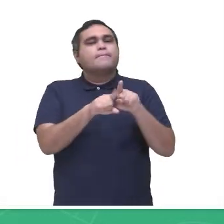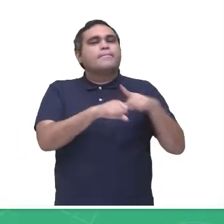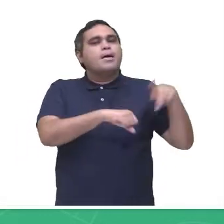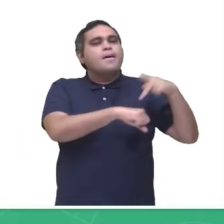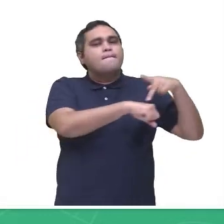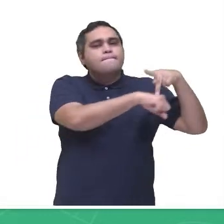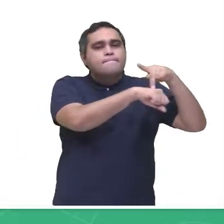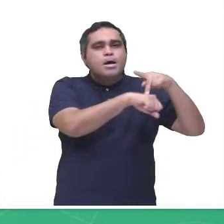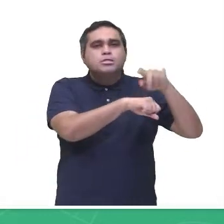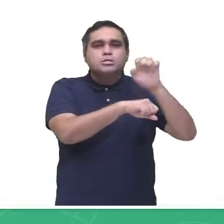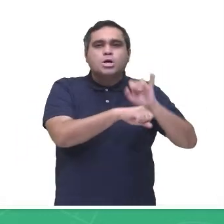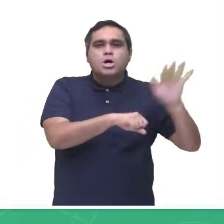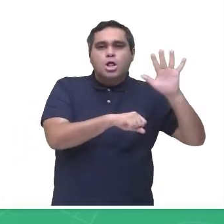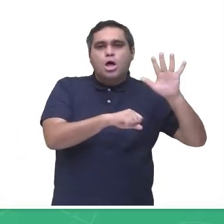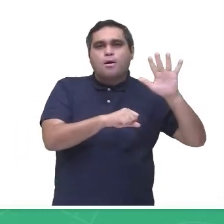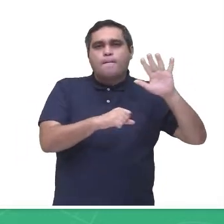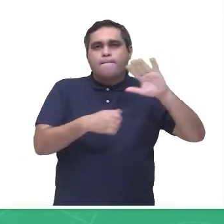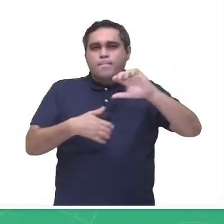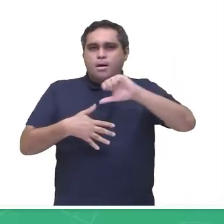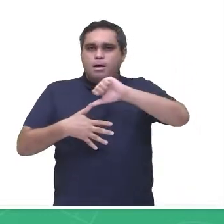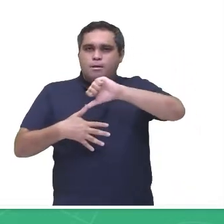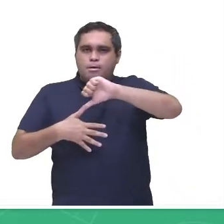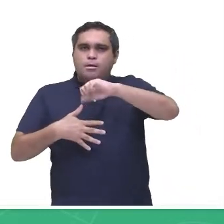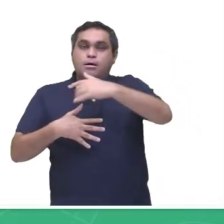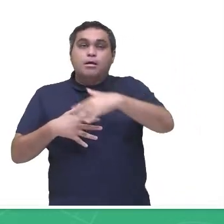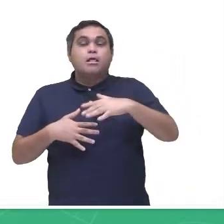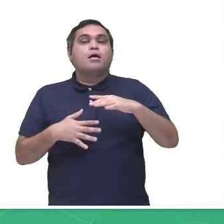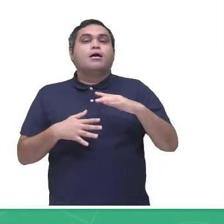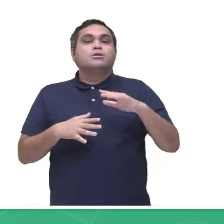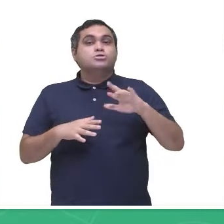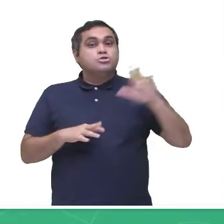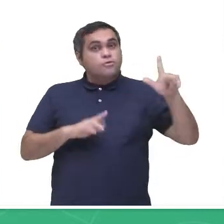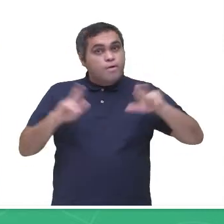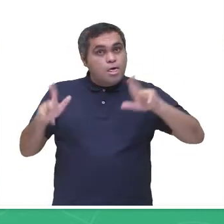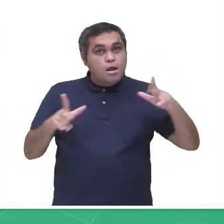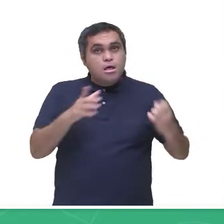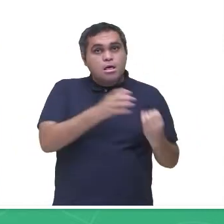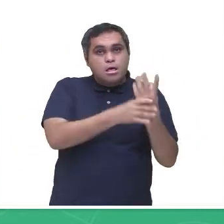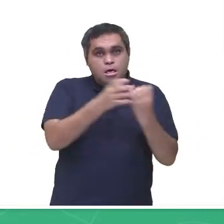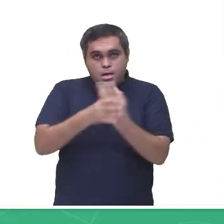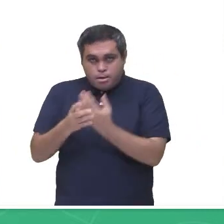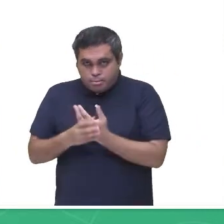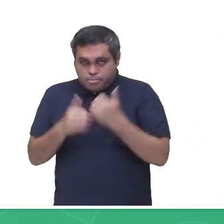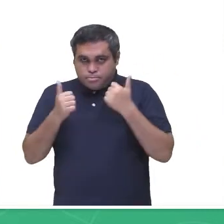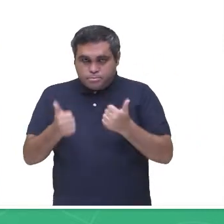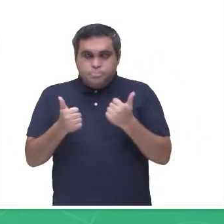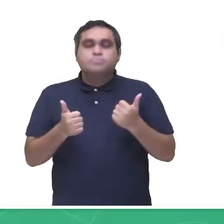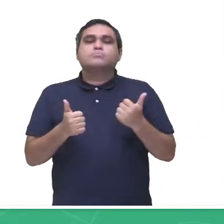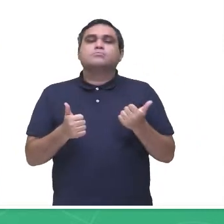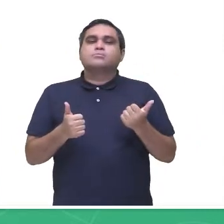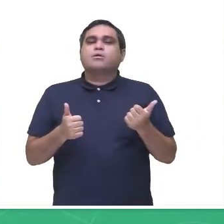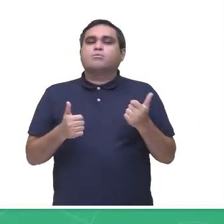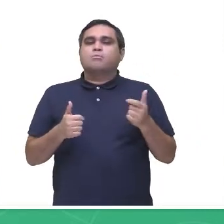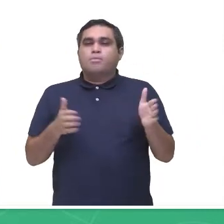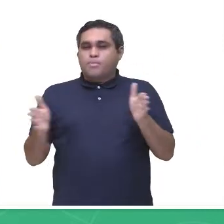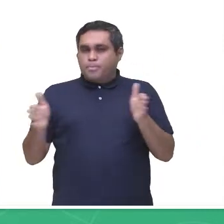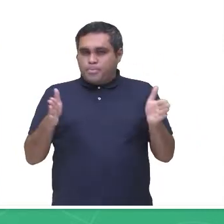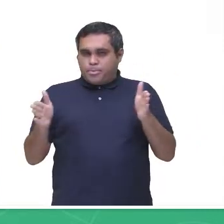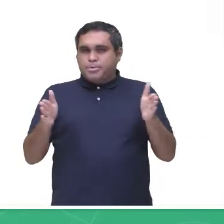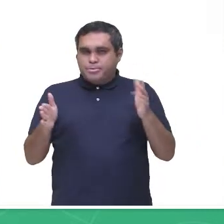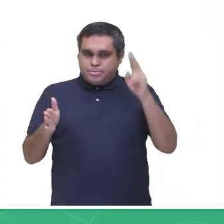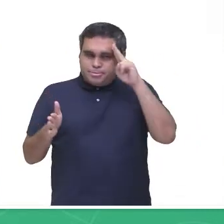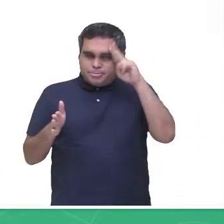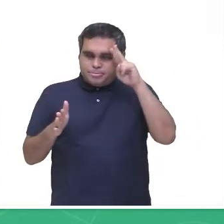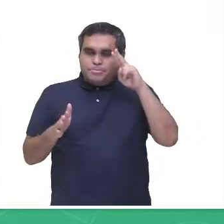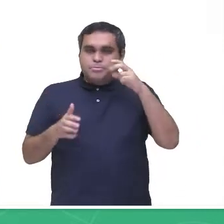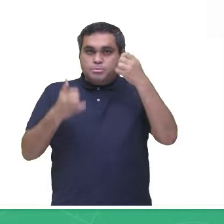uniforme, Uniforme. Foi em várias épocas, tá? Que nós vamos ver ao longo do tempo, ao longo da história. Outro tanto,